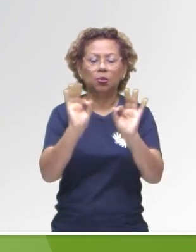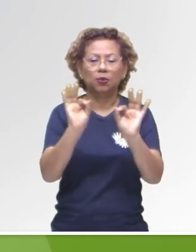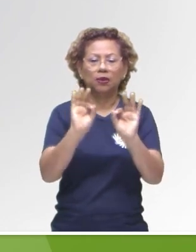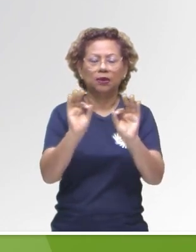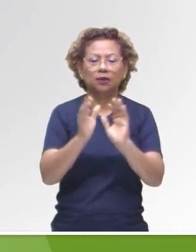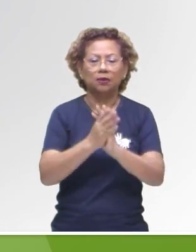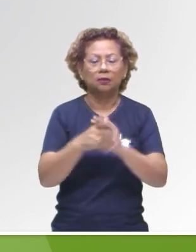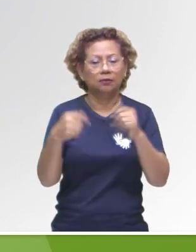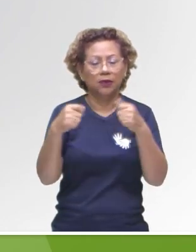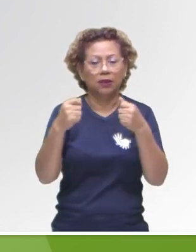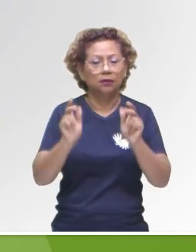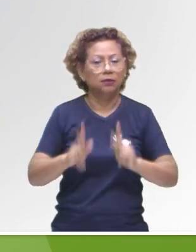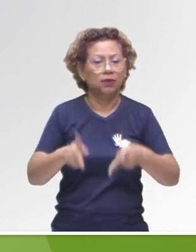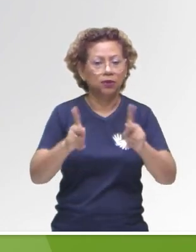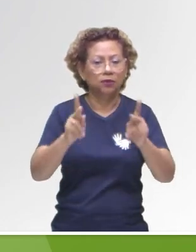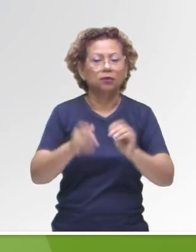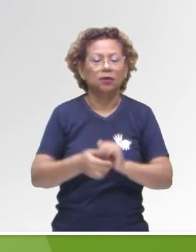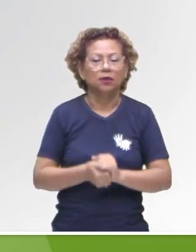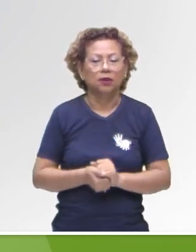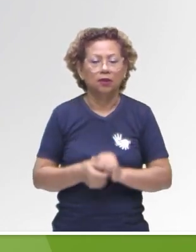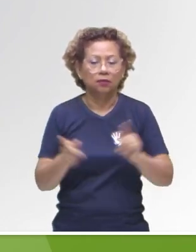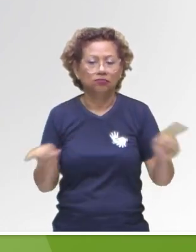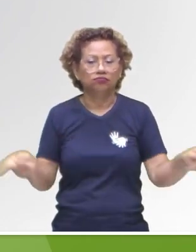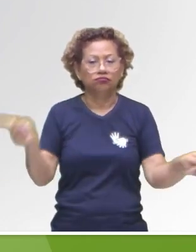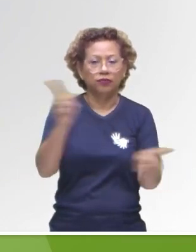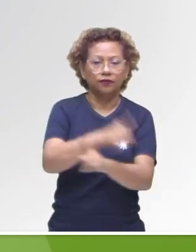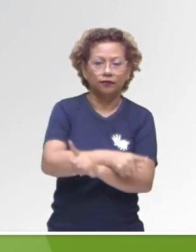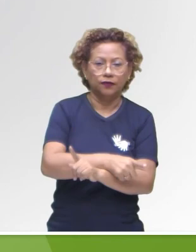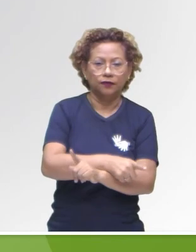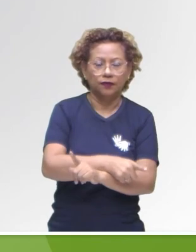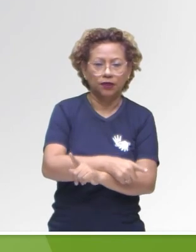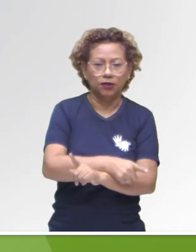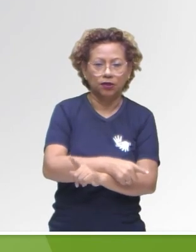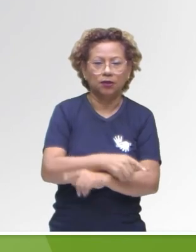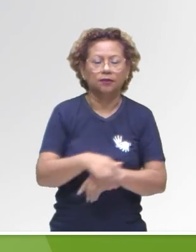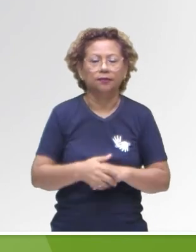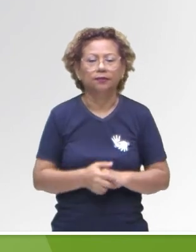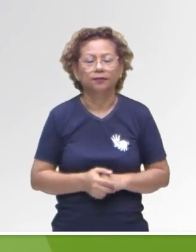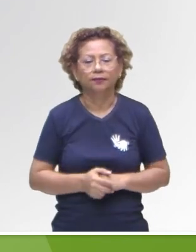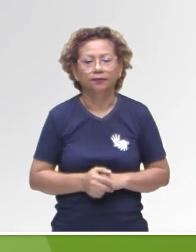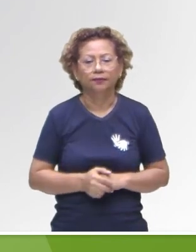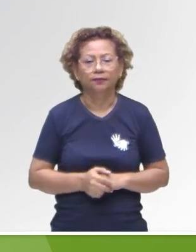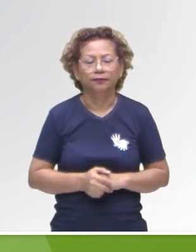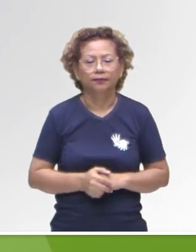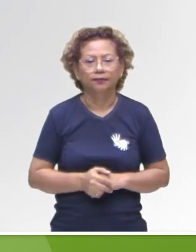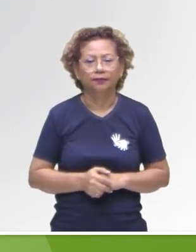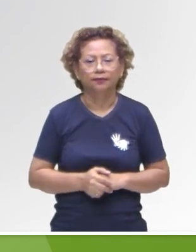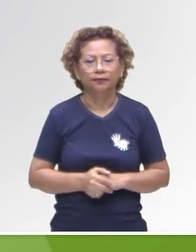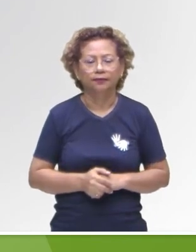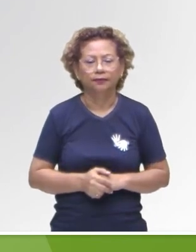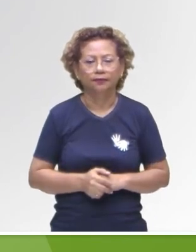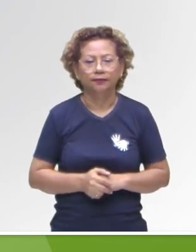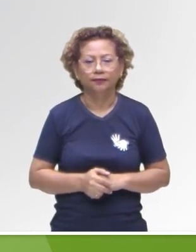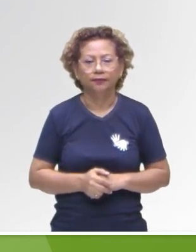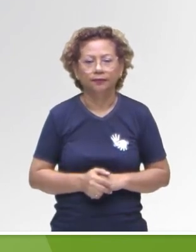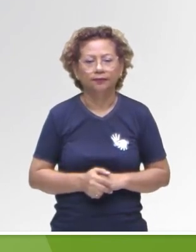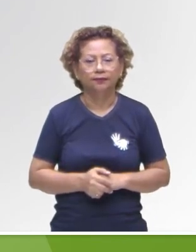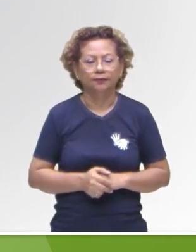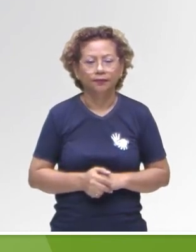capacitância equivalente, eu inverto aqui o primeiro membro, eu pego isso aqui e inverto esse negócio aqui, vai